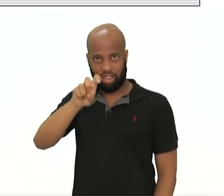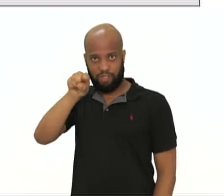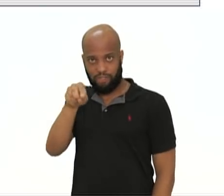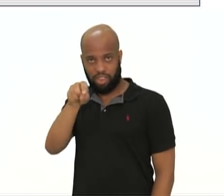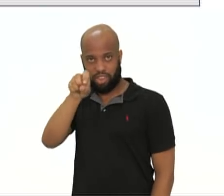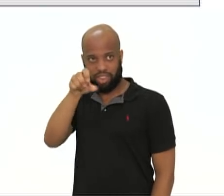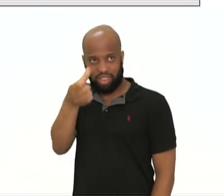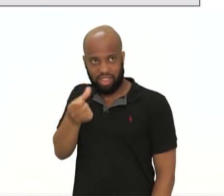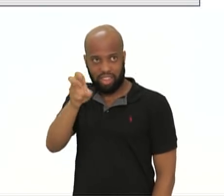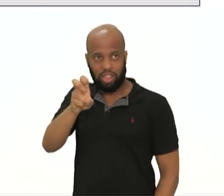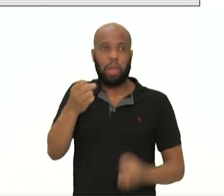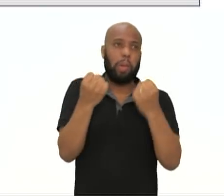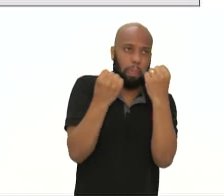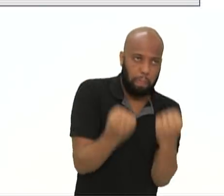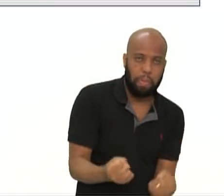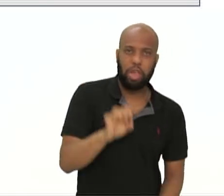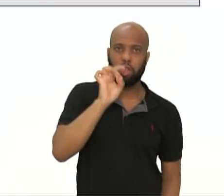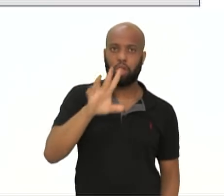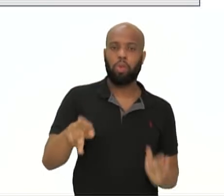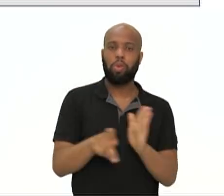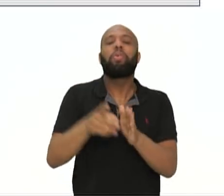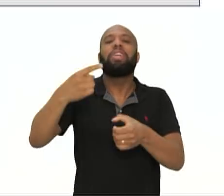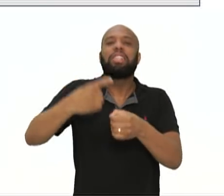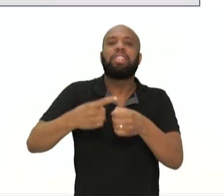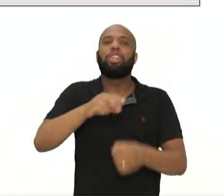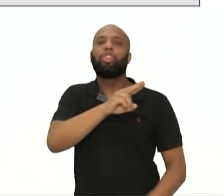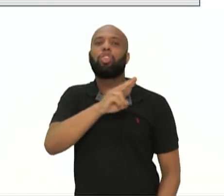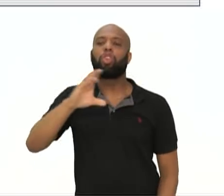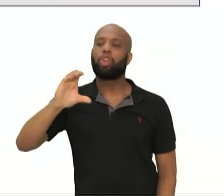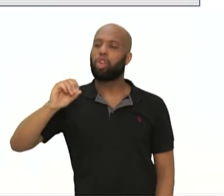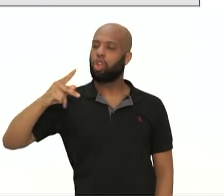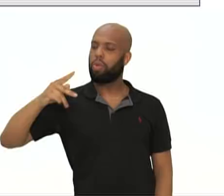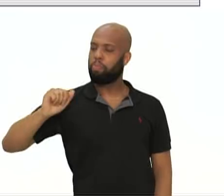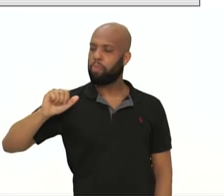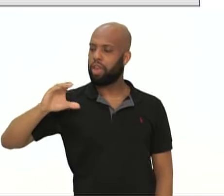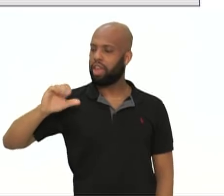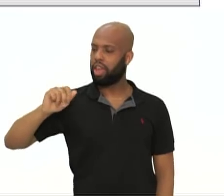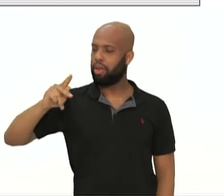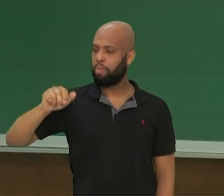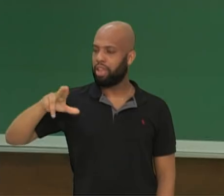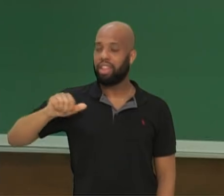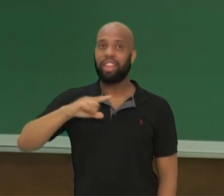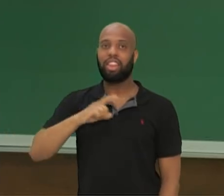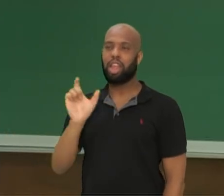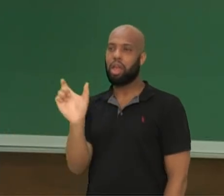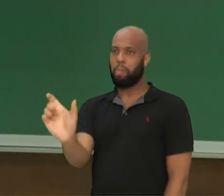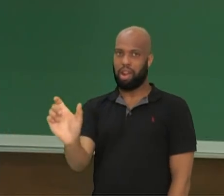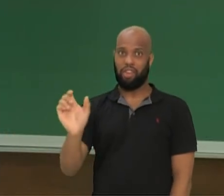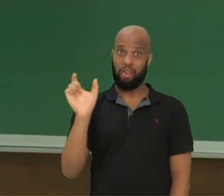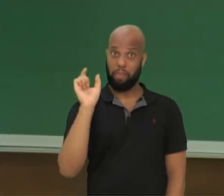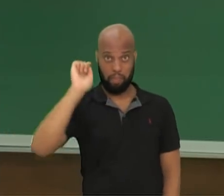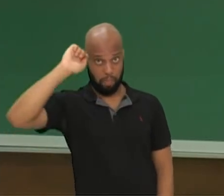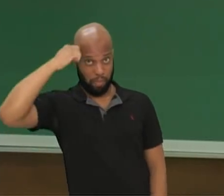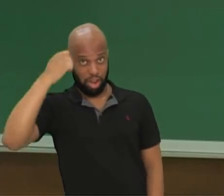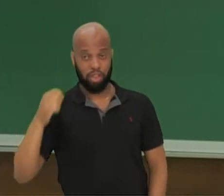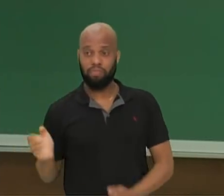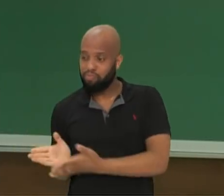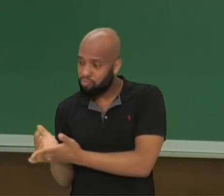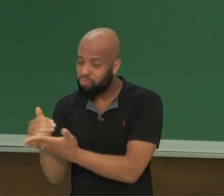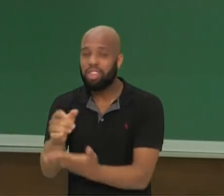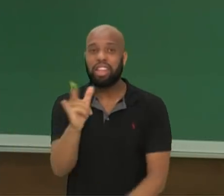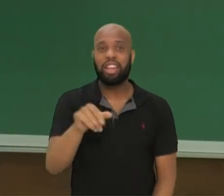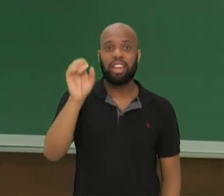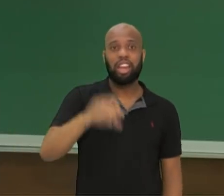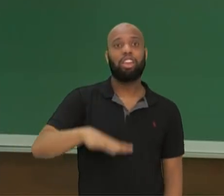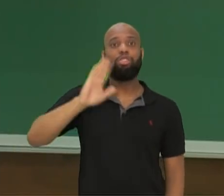285,65 toneladas apenas em Copacabana. Segundo o órgão, o lixo já tinha sido recolhido